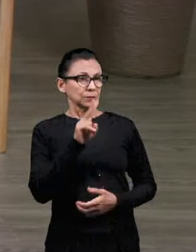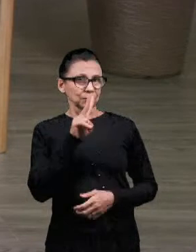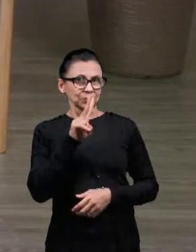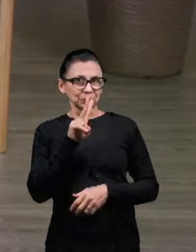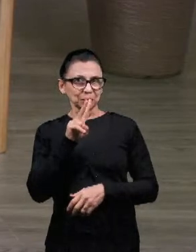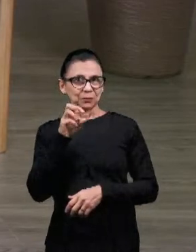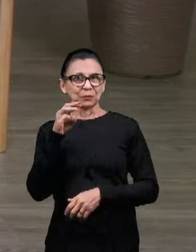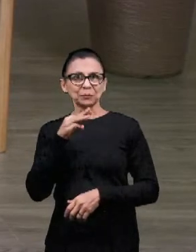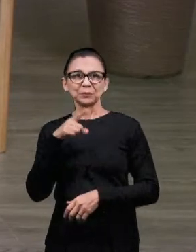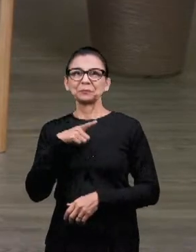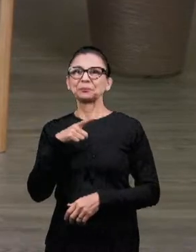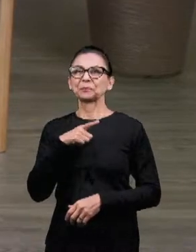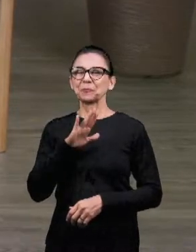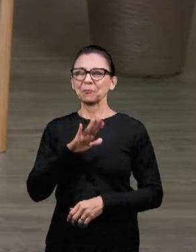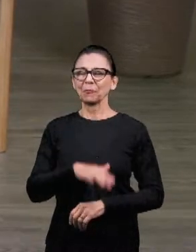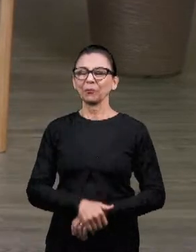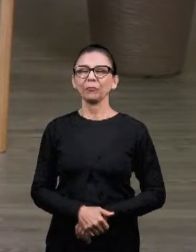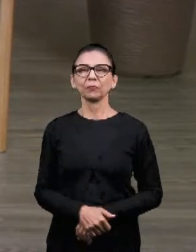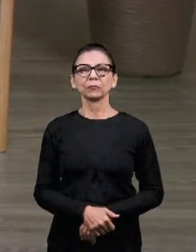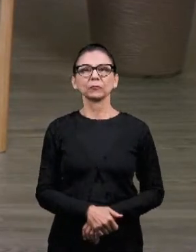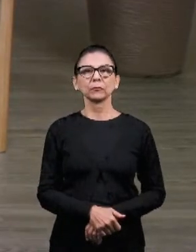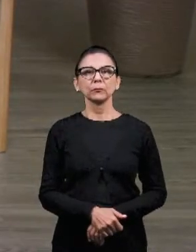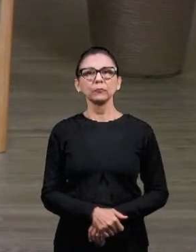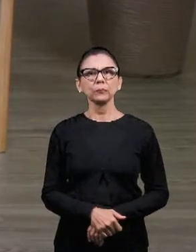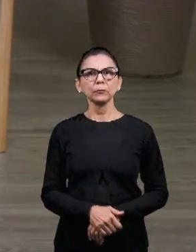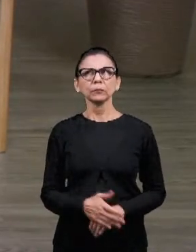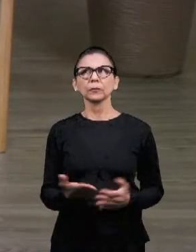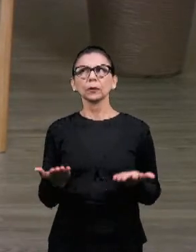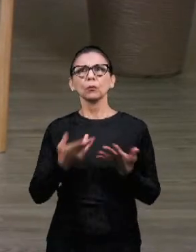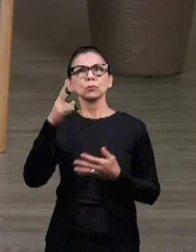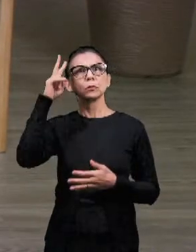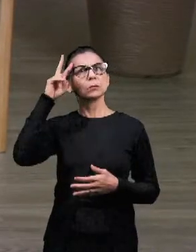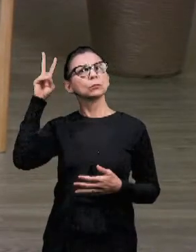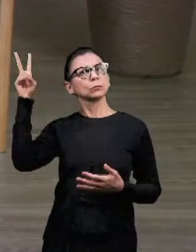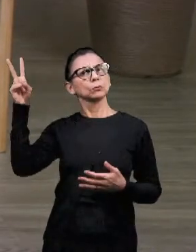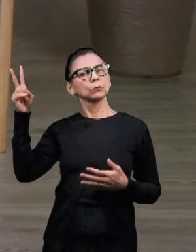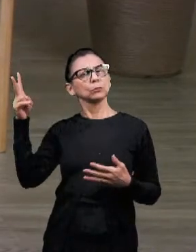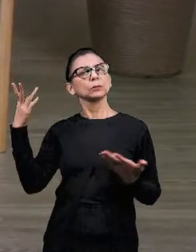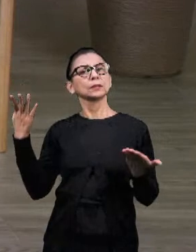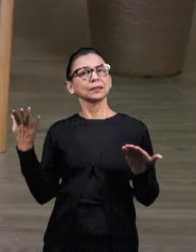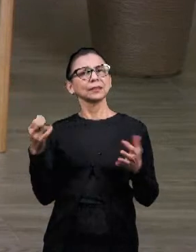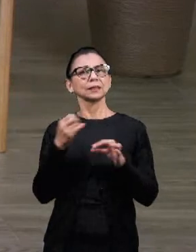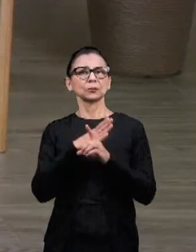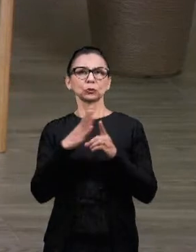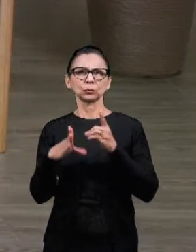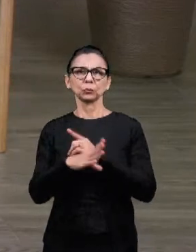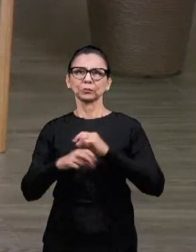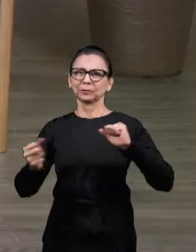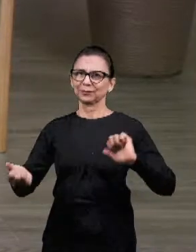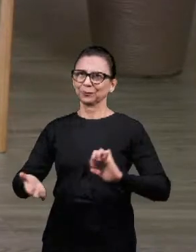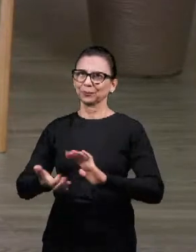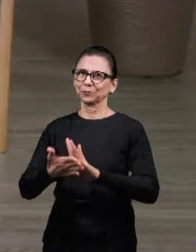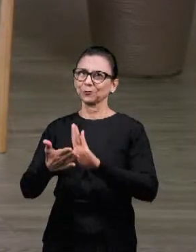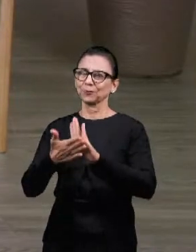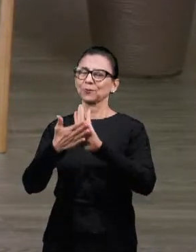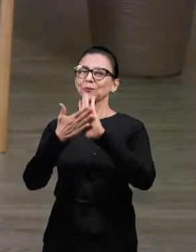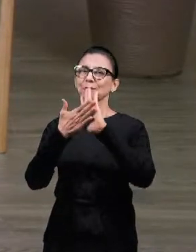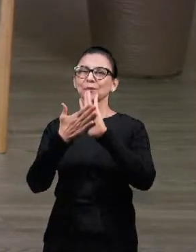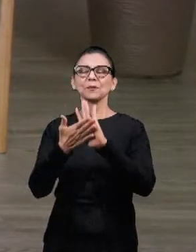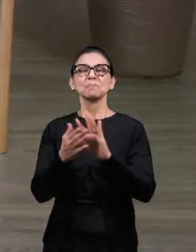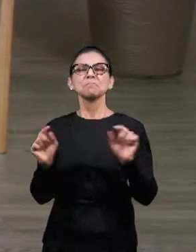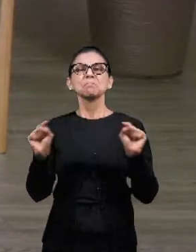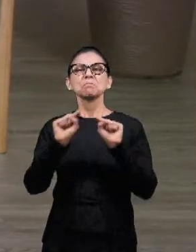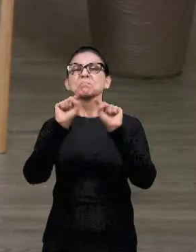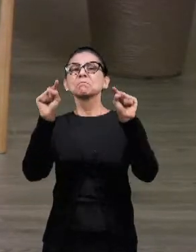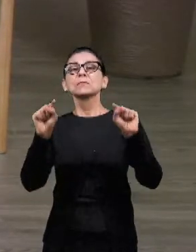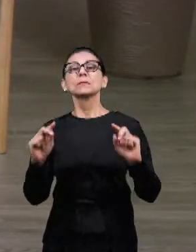aqui. Sobre o que hoje é segunda-feira, né? Dia de culto de louvor. E qual o tema que